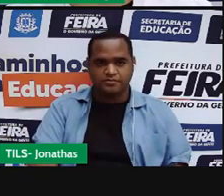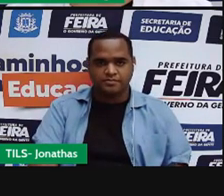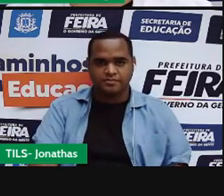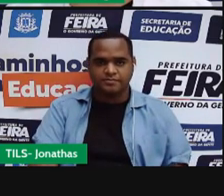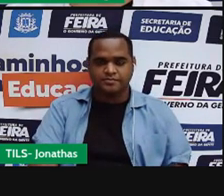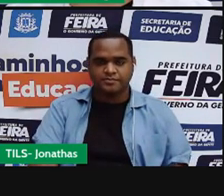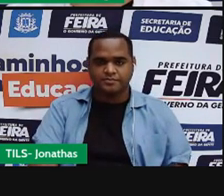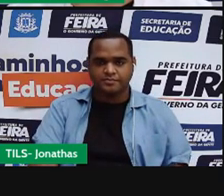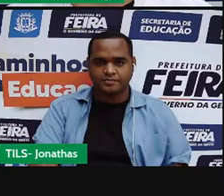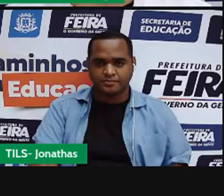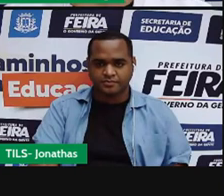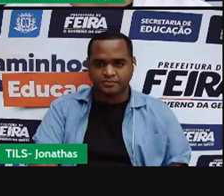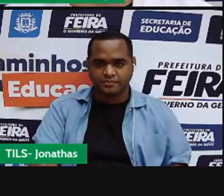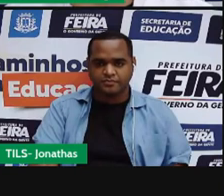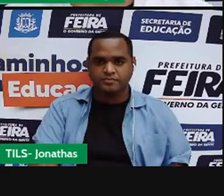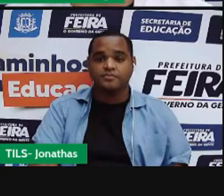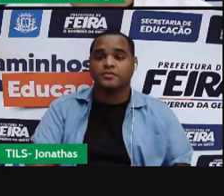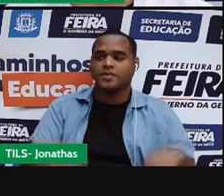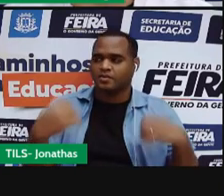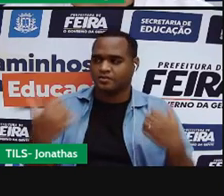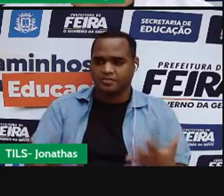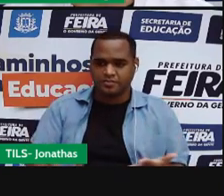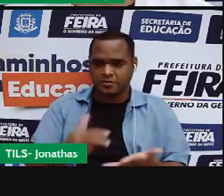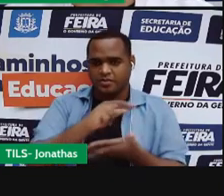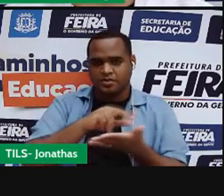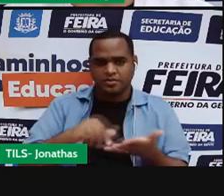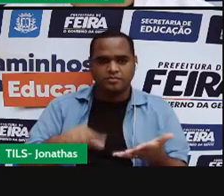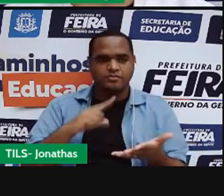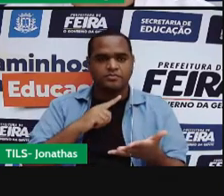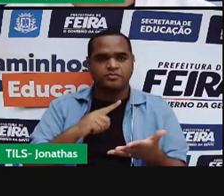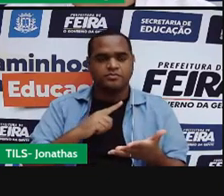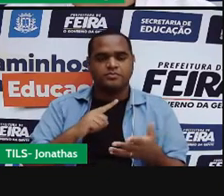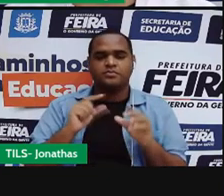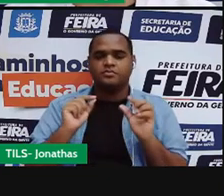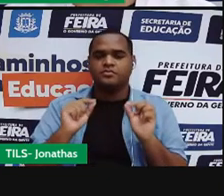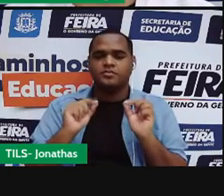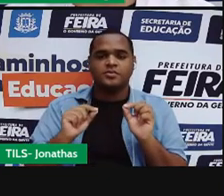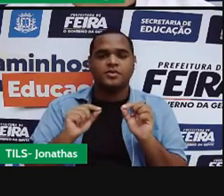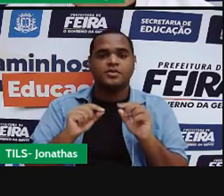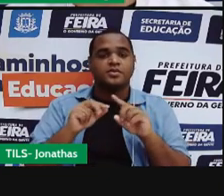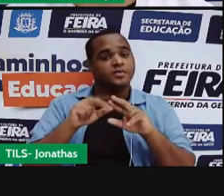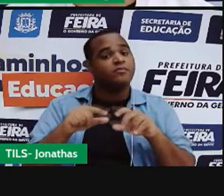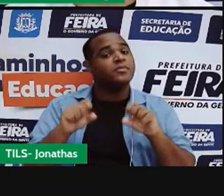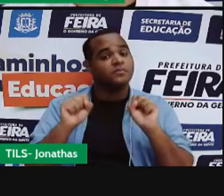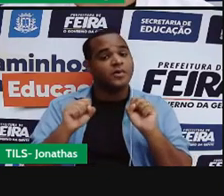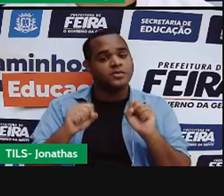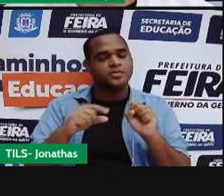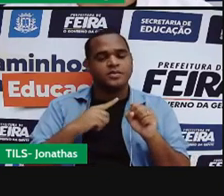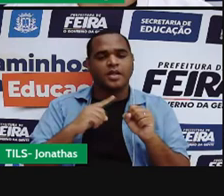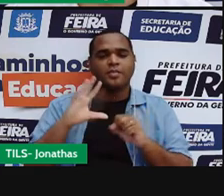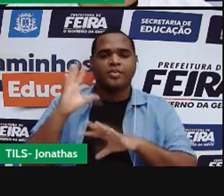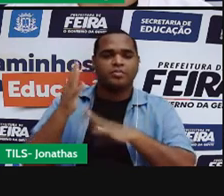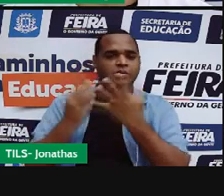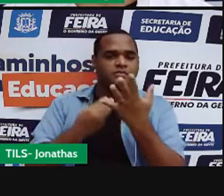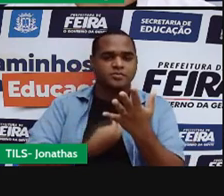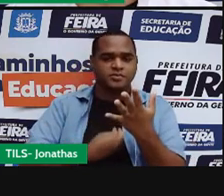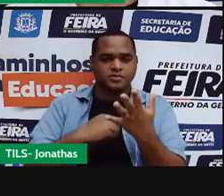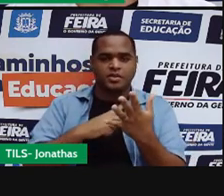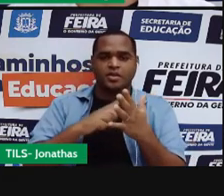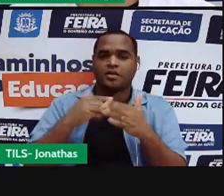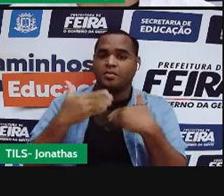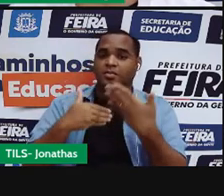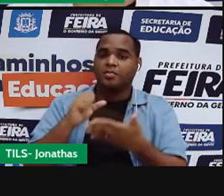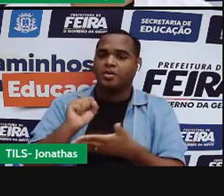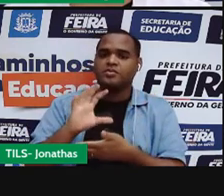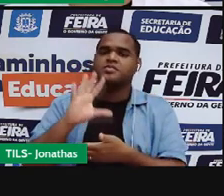E quais são as consequências que uma situação dessa aqui que eu estou trazendo para vocês podem ocasionar? Vamos lá,